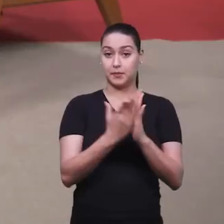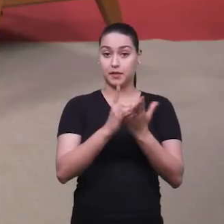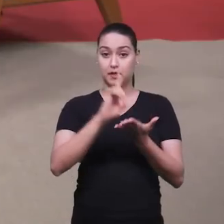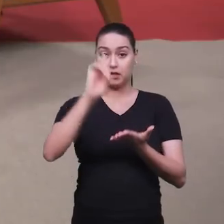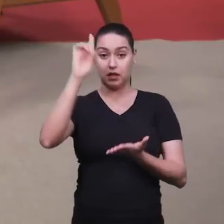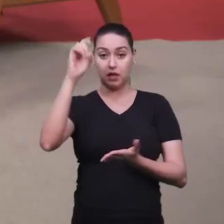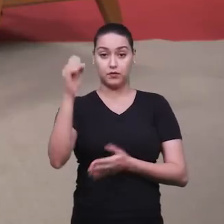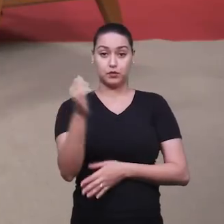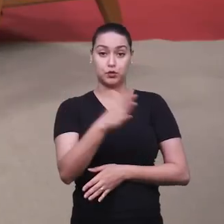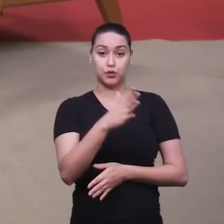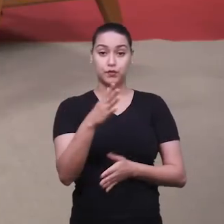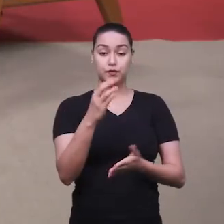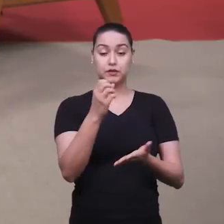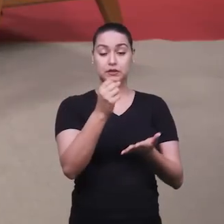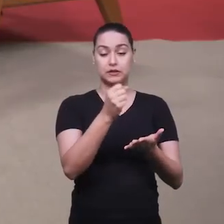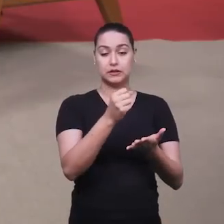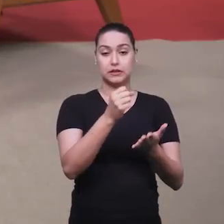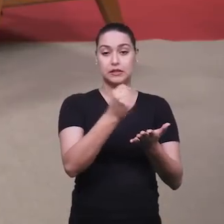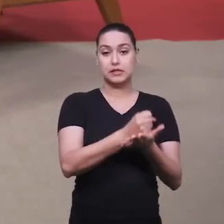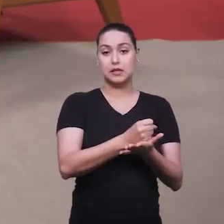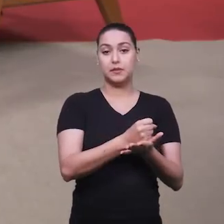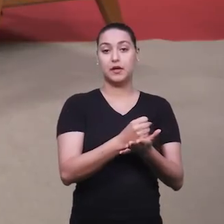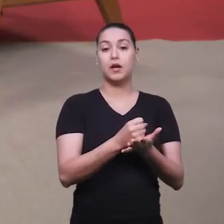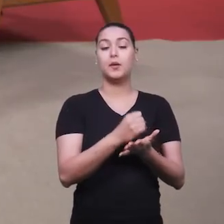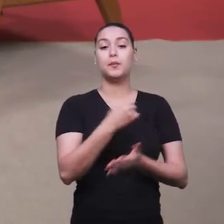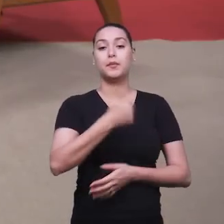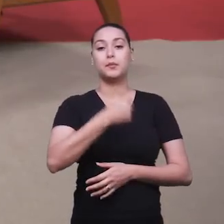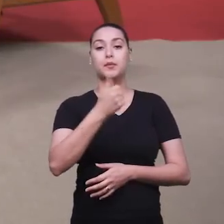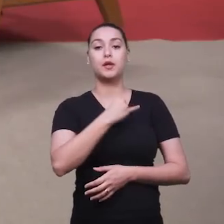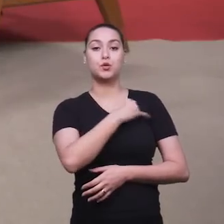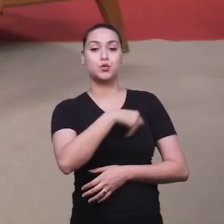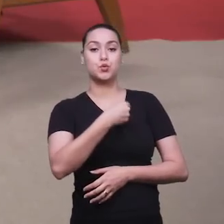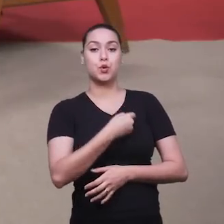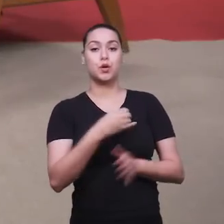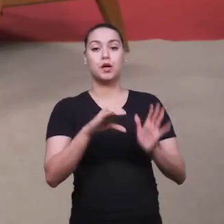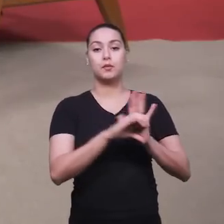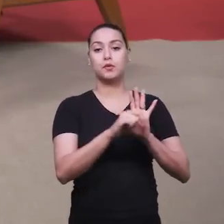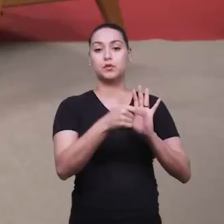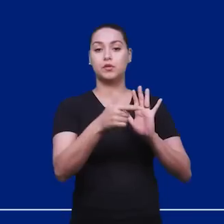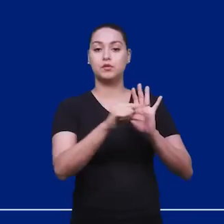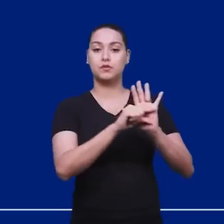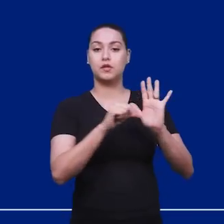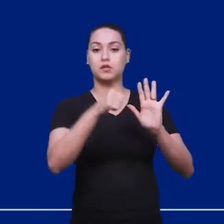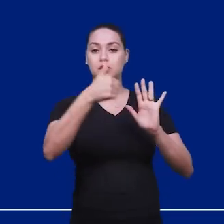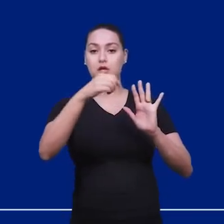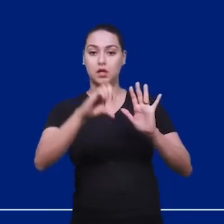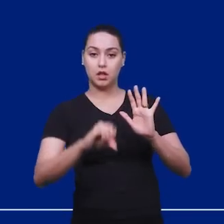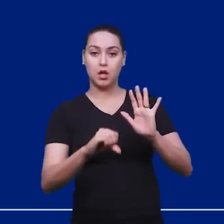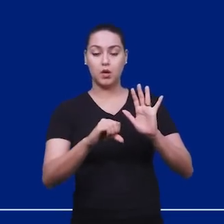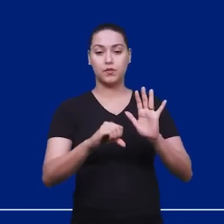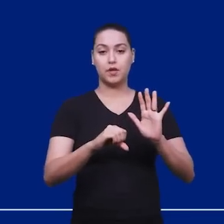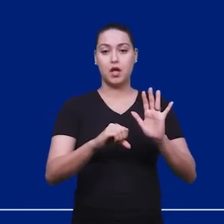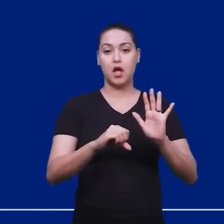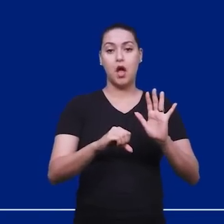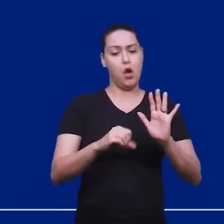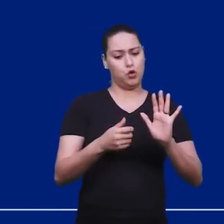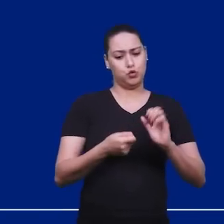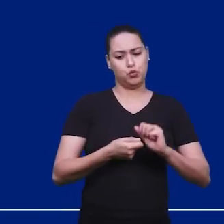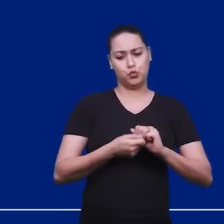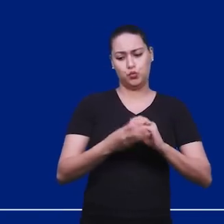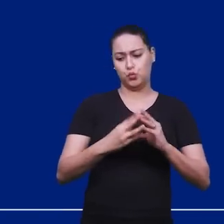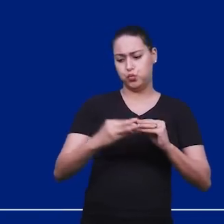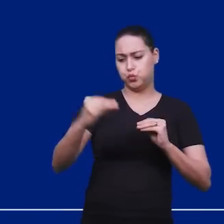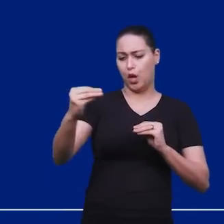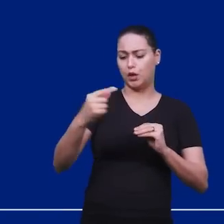Maravilhoso. Vamos ler aqui a palavra no Novo Testamento? 1 João capítulo 2, verso 19, diz assim: saíram de nós,